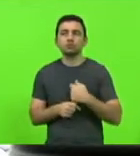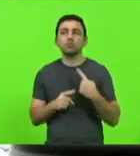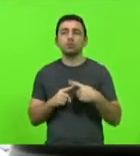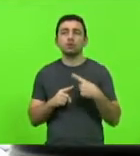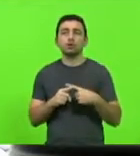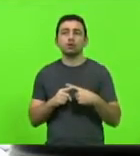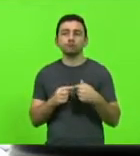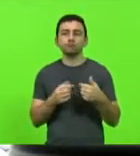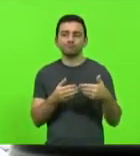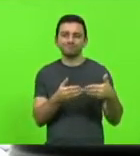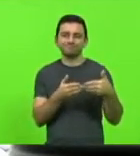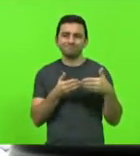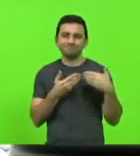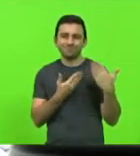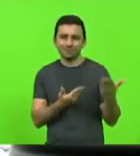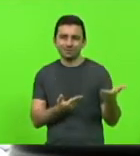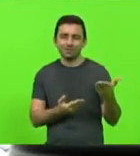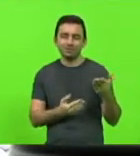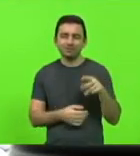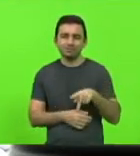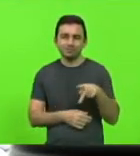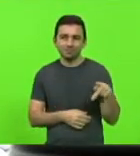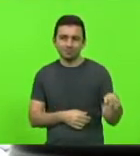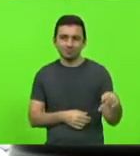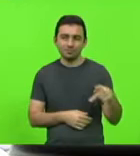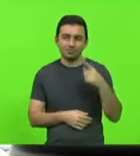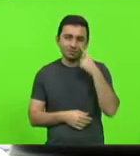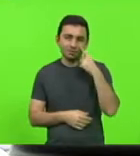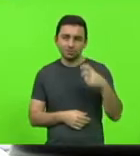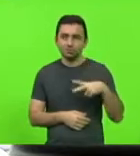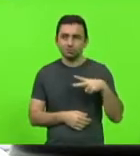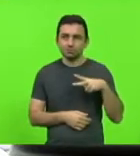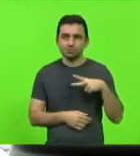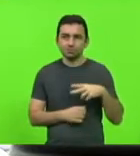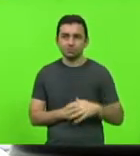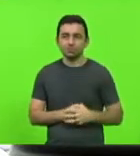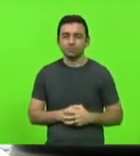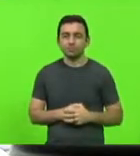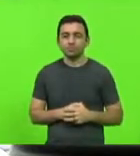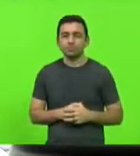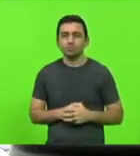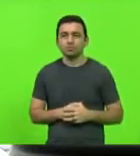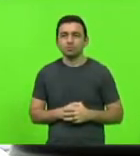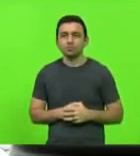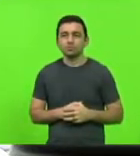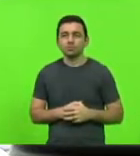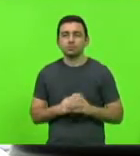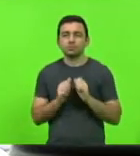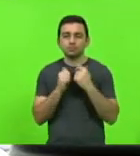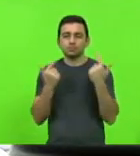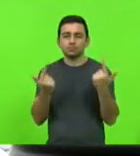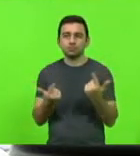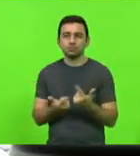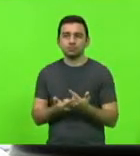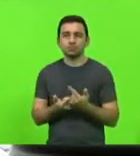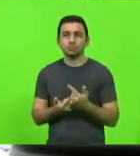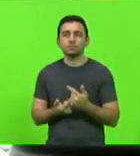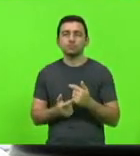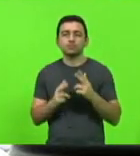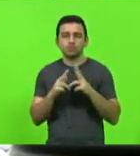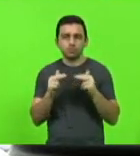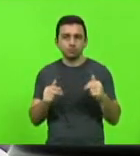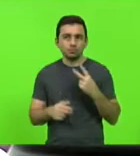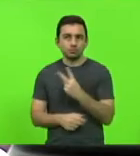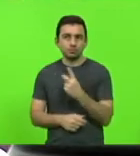do deputado Padre Pedro Baldiceira, para tratar interesses particulares. Palácio Barriga Verde, Florianópolis,